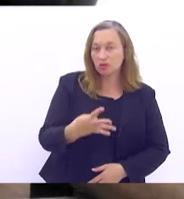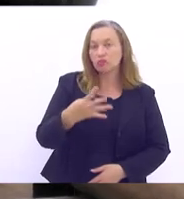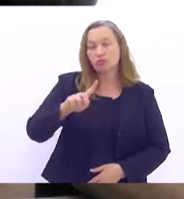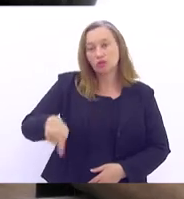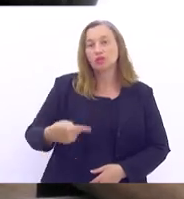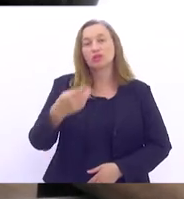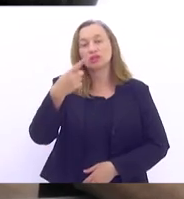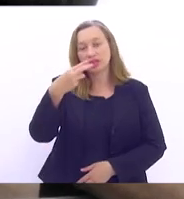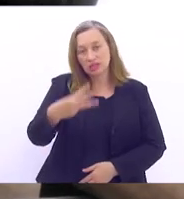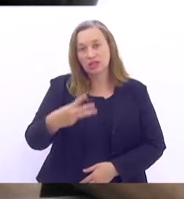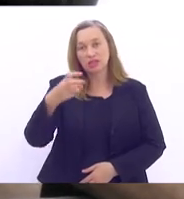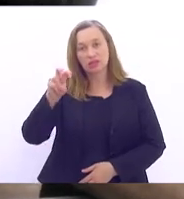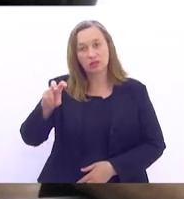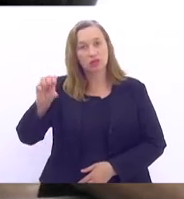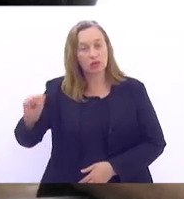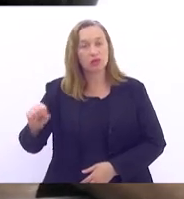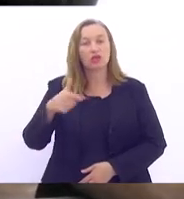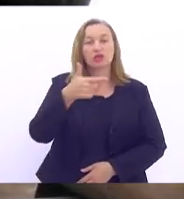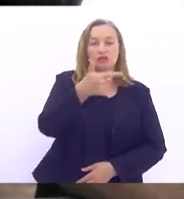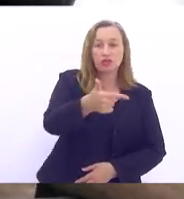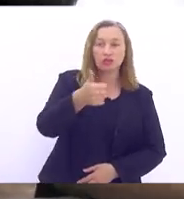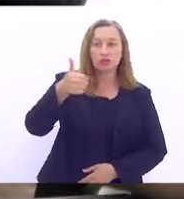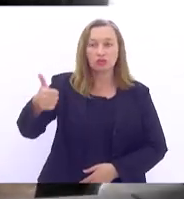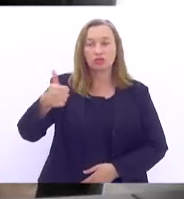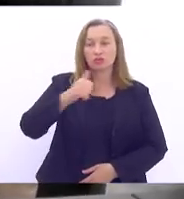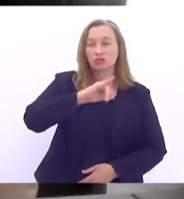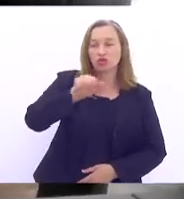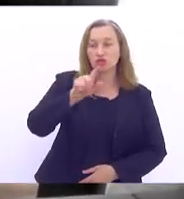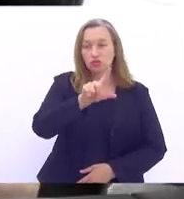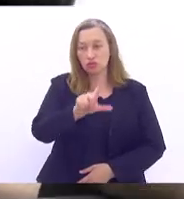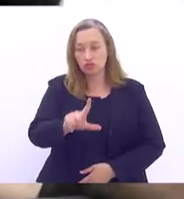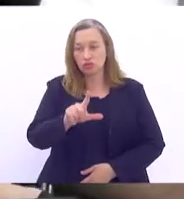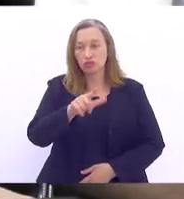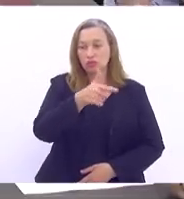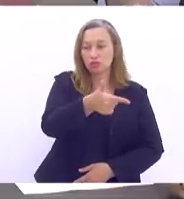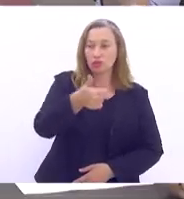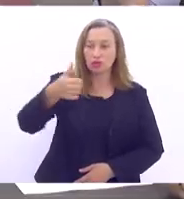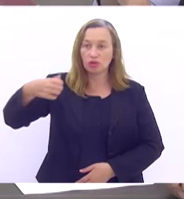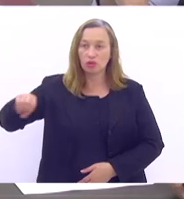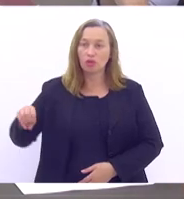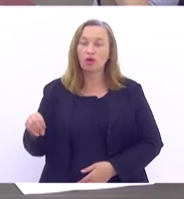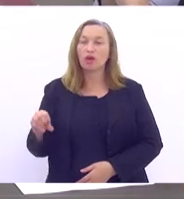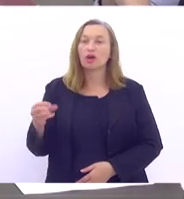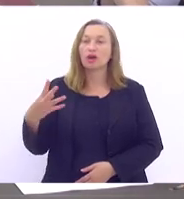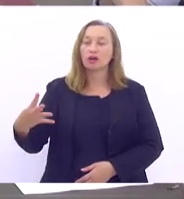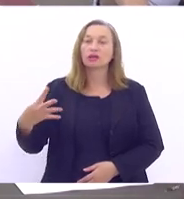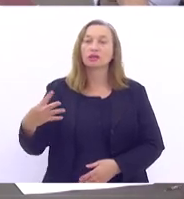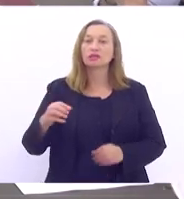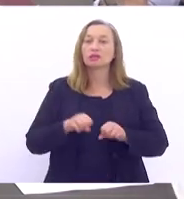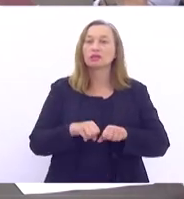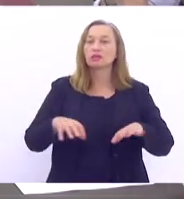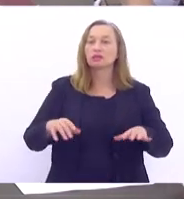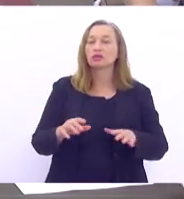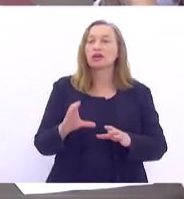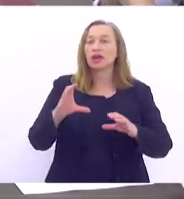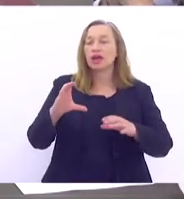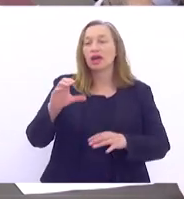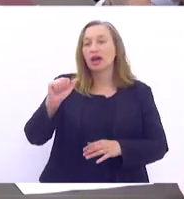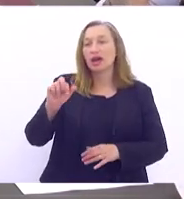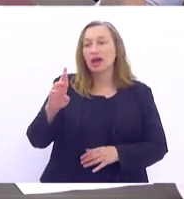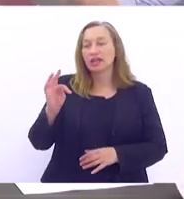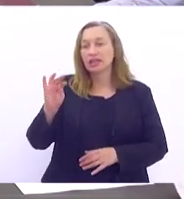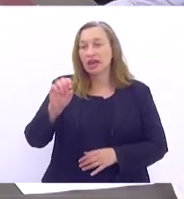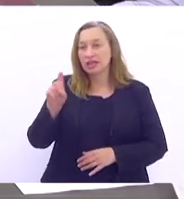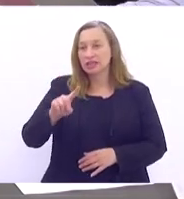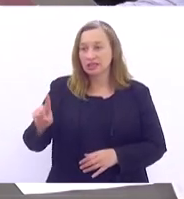4.358, de 21 de junho de 2004, para ampliar o rol de estabelecimentos obrigados a fixarem cartazes